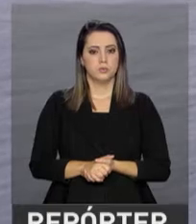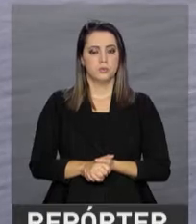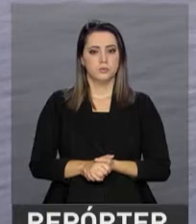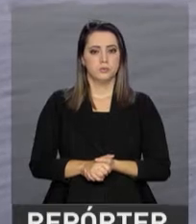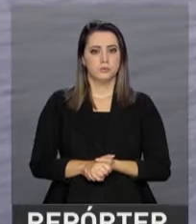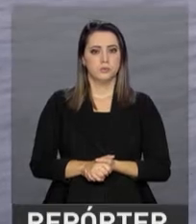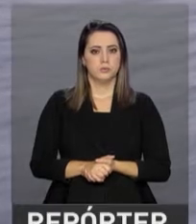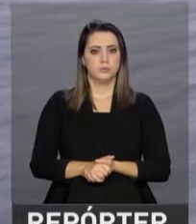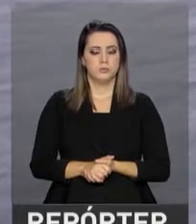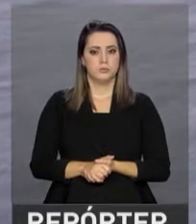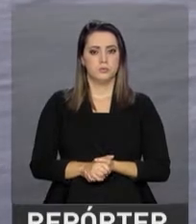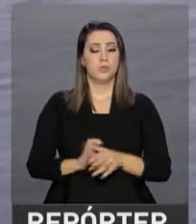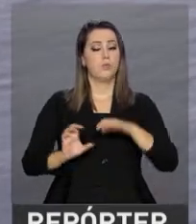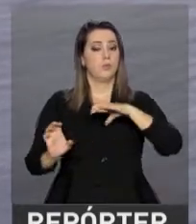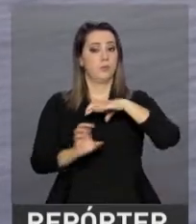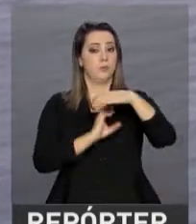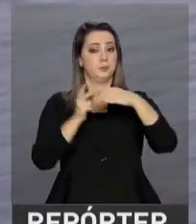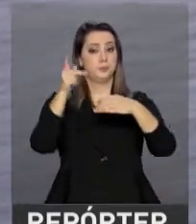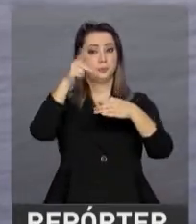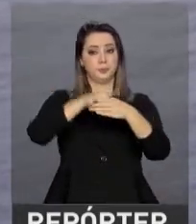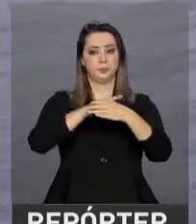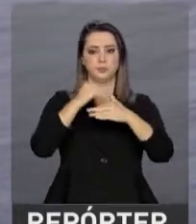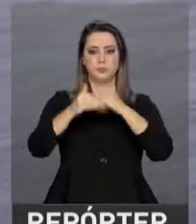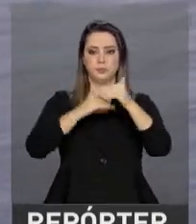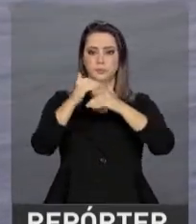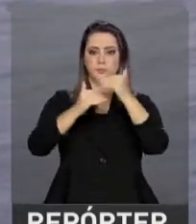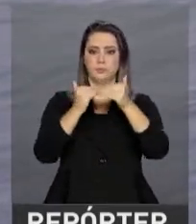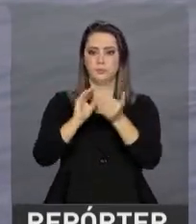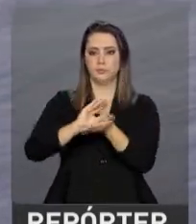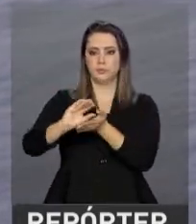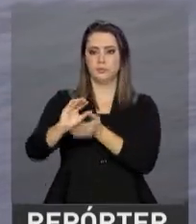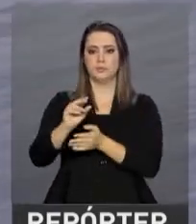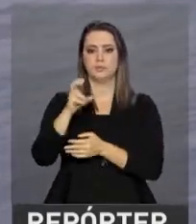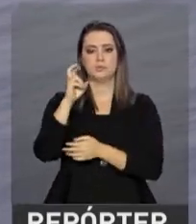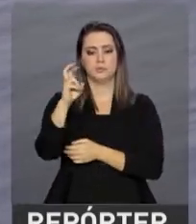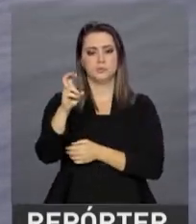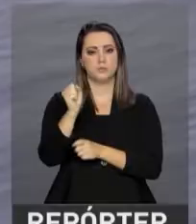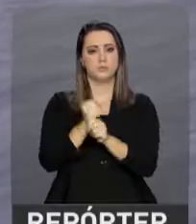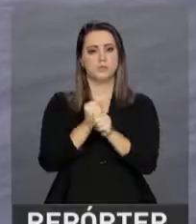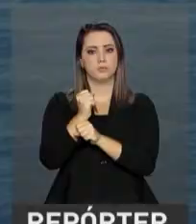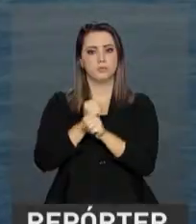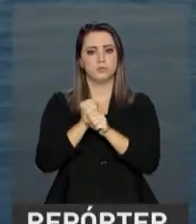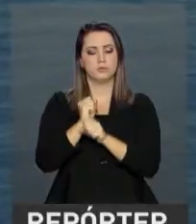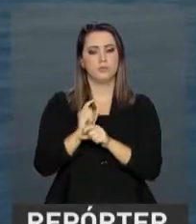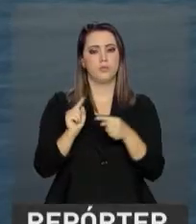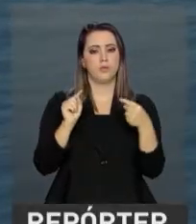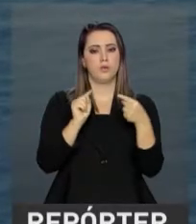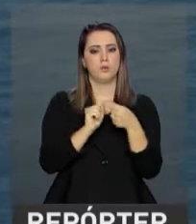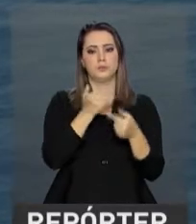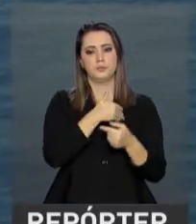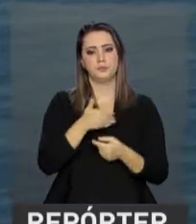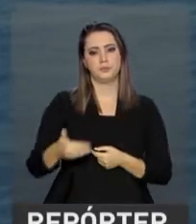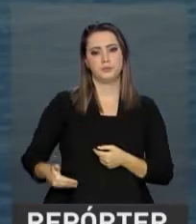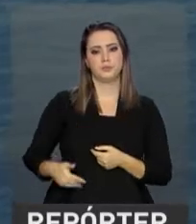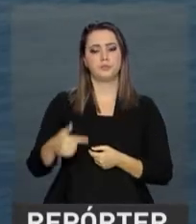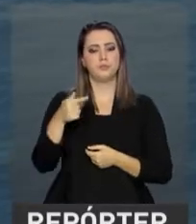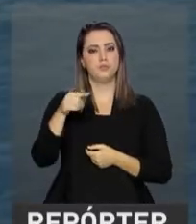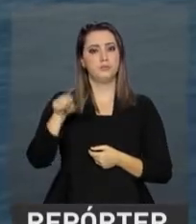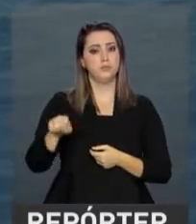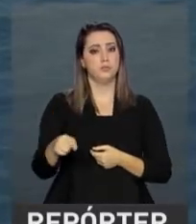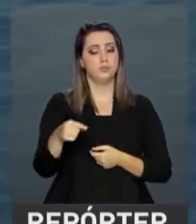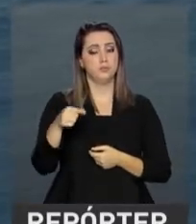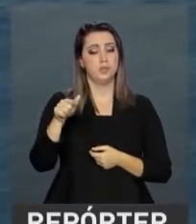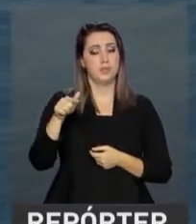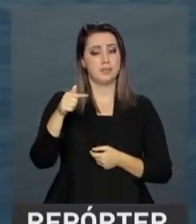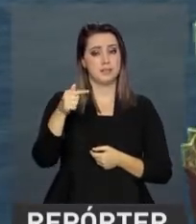a petrobras elevou a previsão de investimentos para os próximos cinco anos de acordo com governo 74